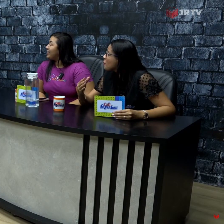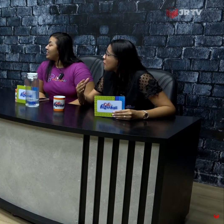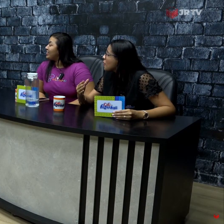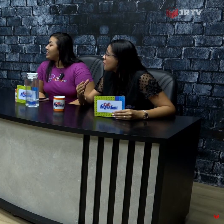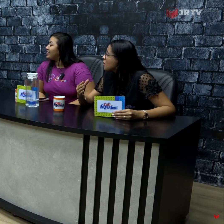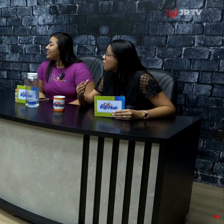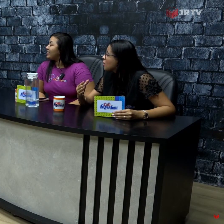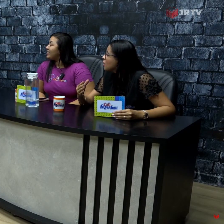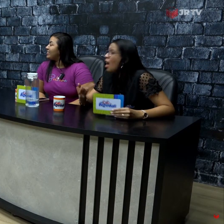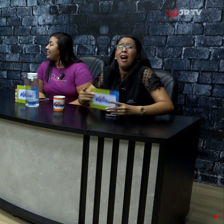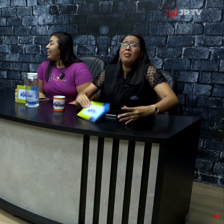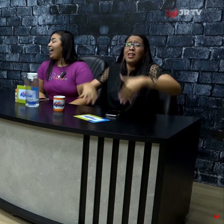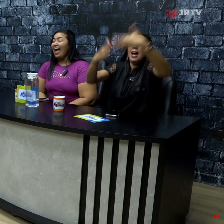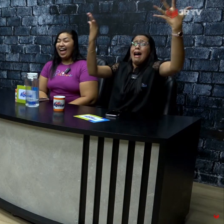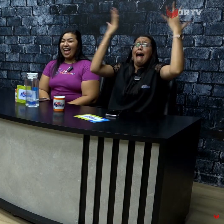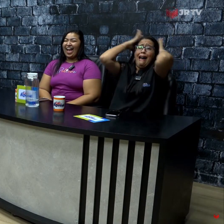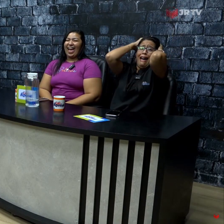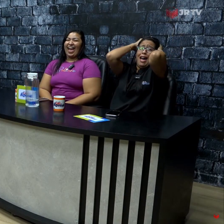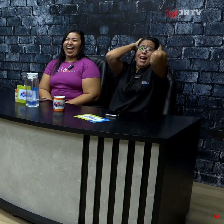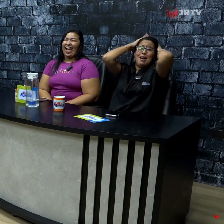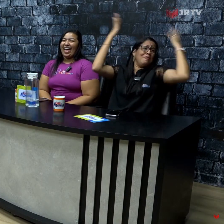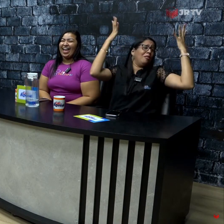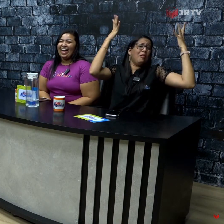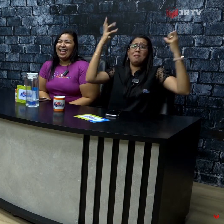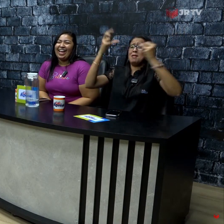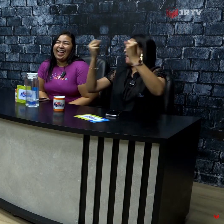E deixei um beijo nos meninos. Ah!